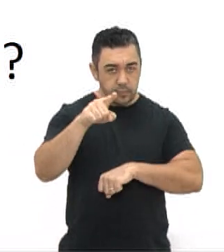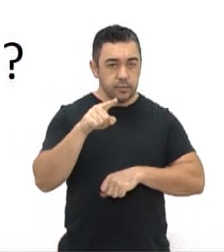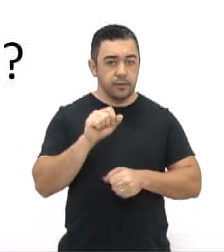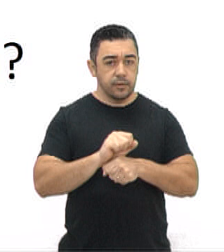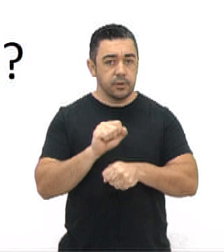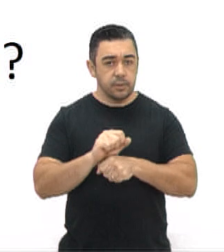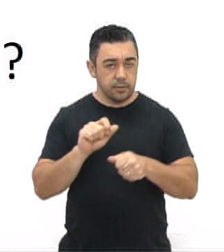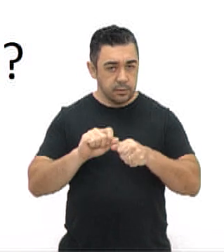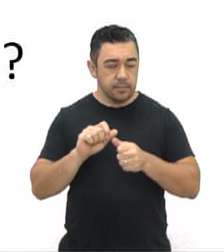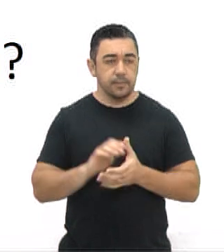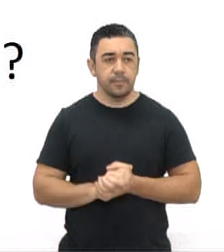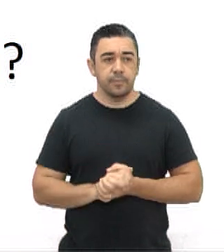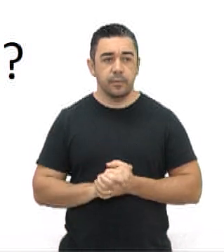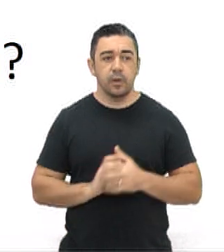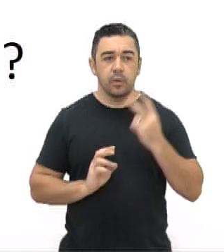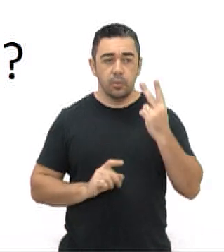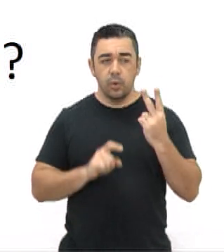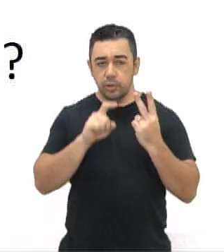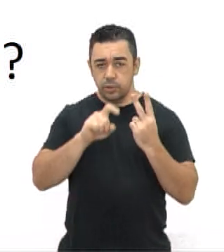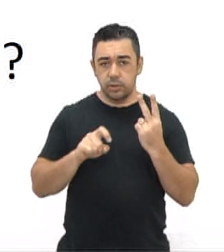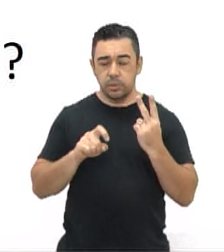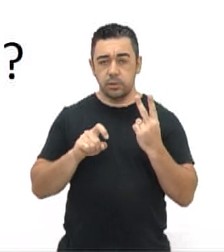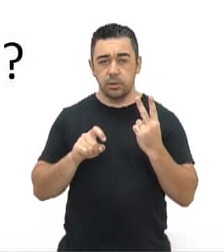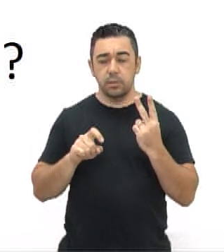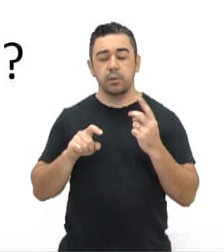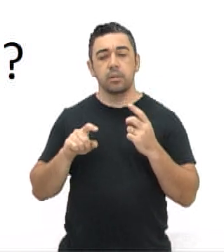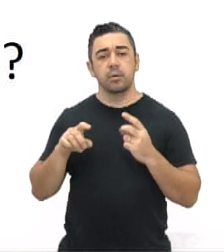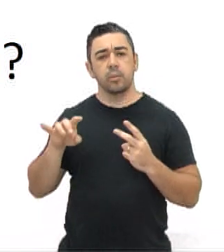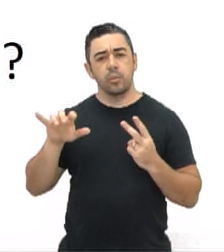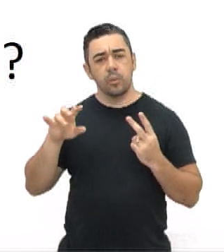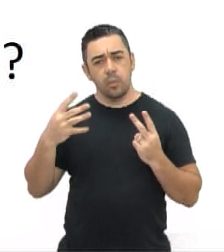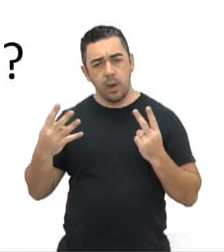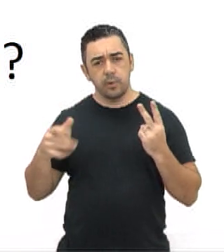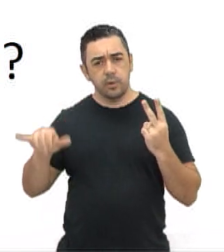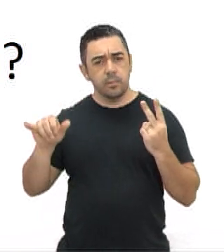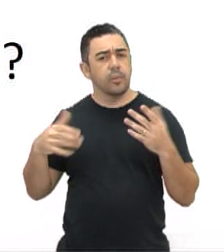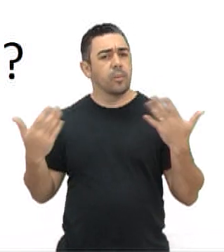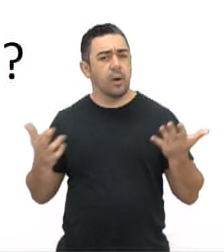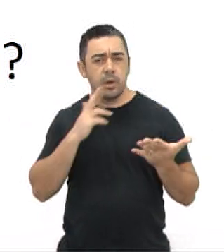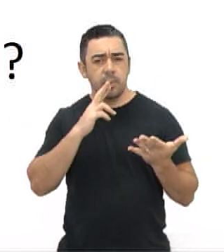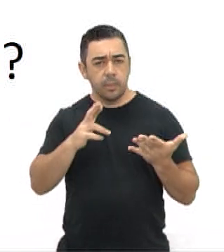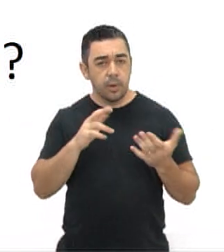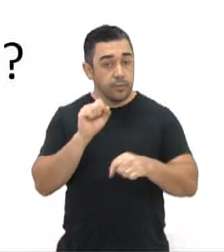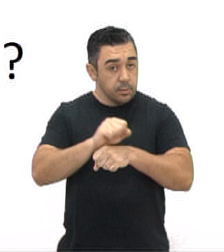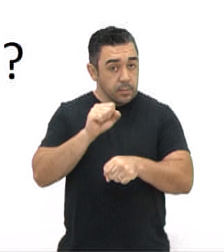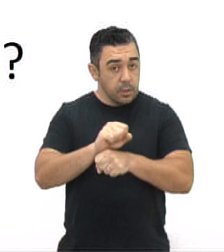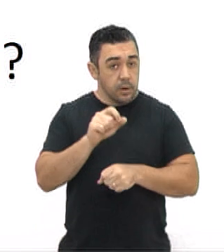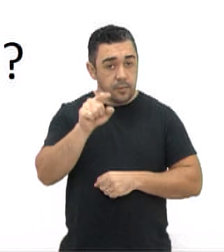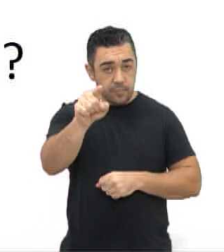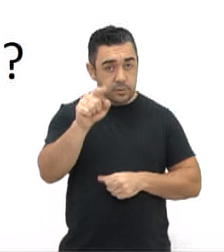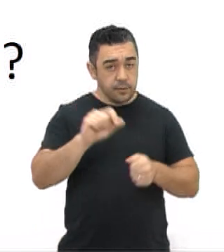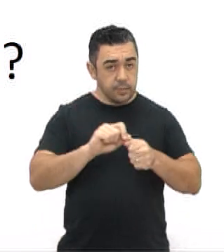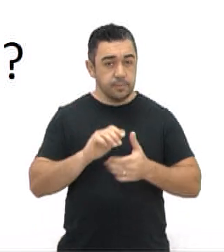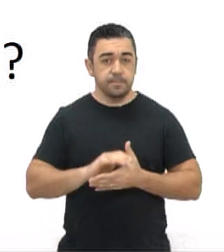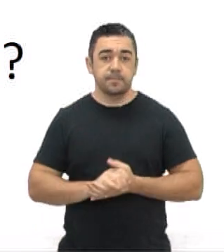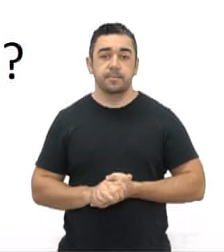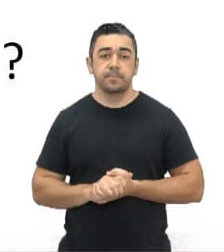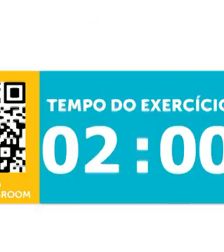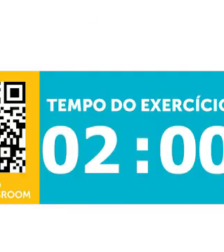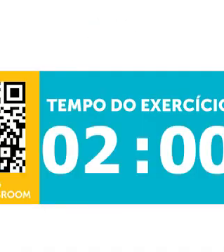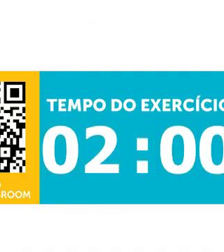fazerem. Multiplicando 2x por 4y, o que vai resultar? Eu vou esperar você resolver.